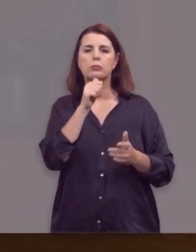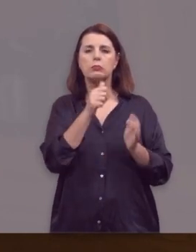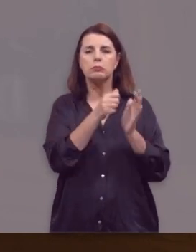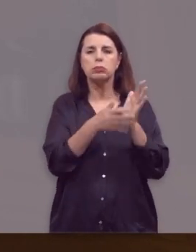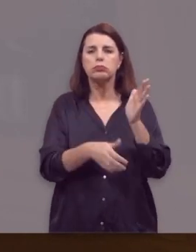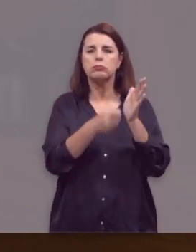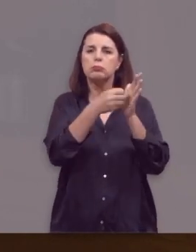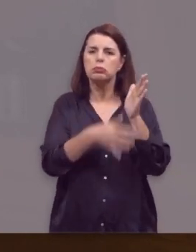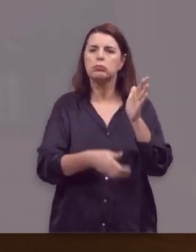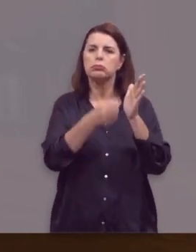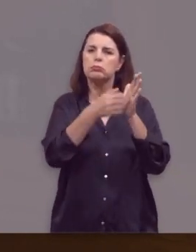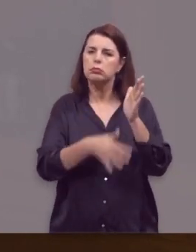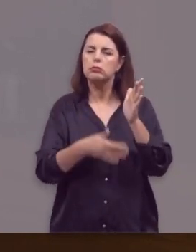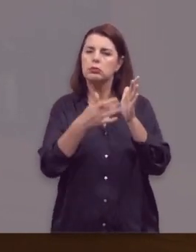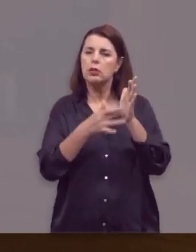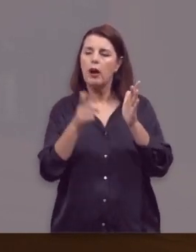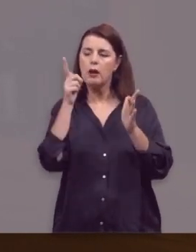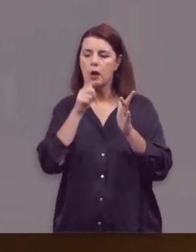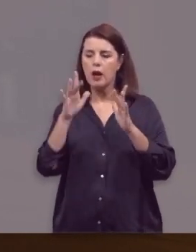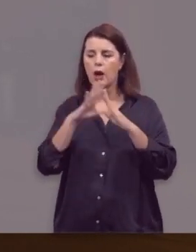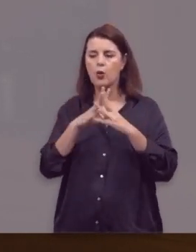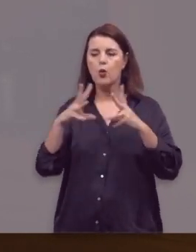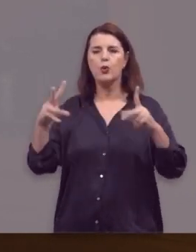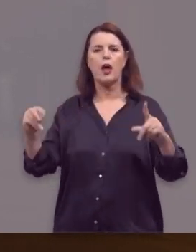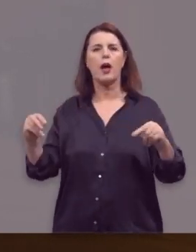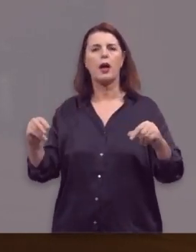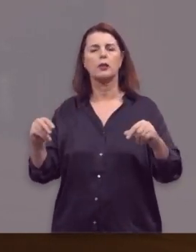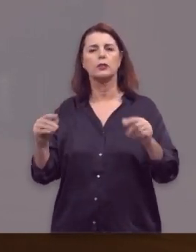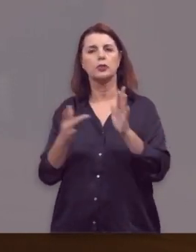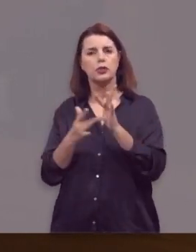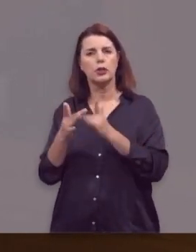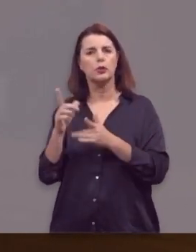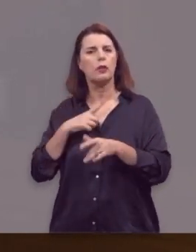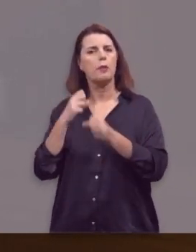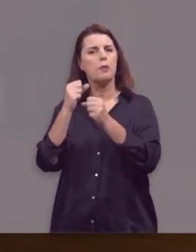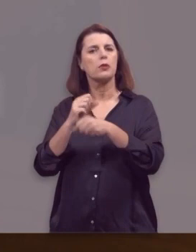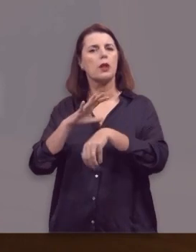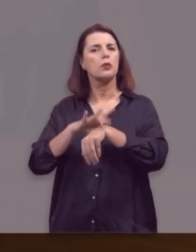na orla das vestes de Jesus. Ele tem poder sobre as enfermidades.